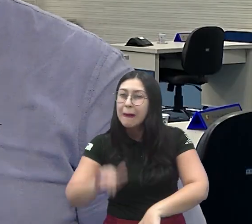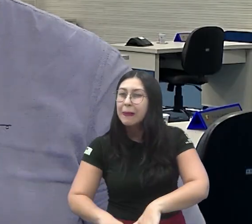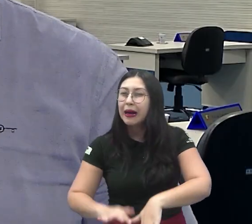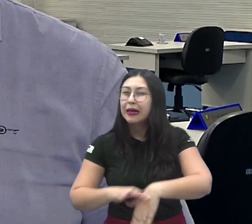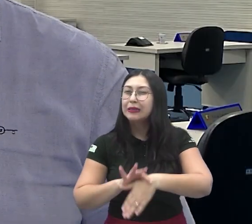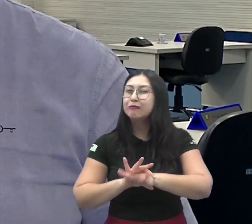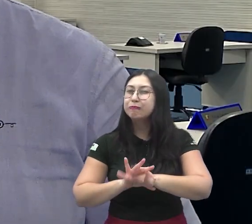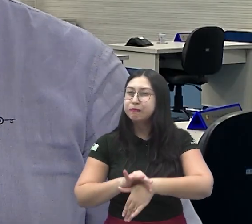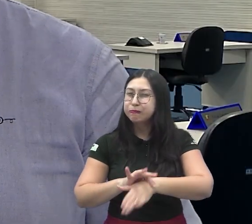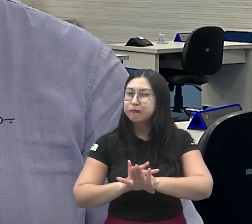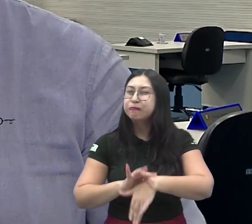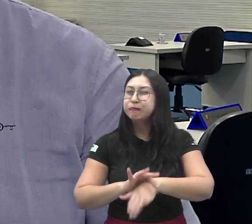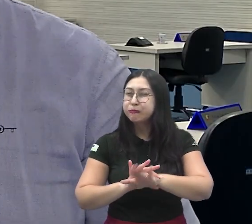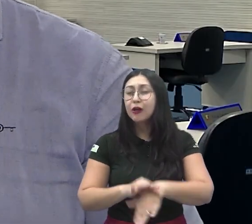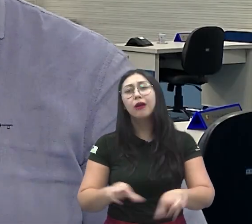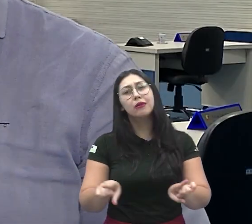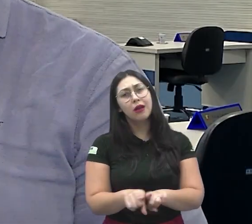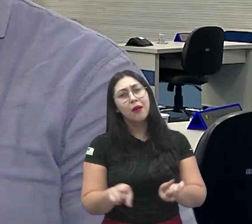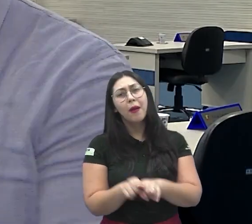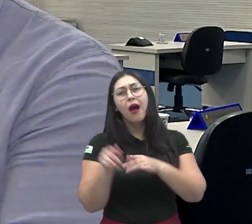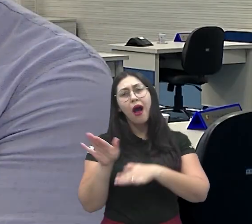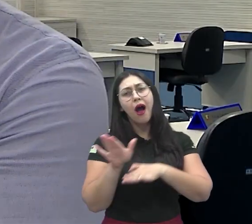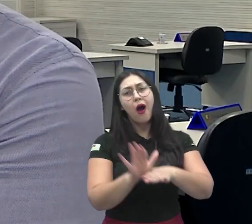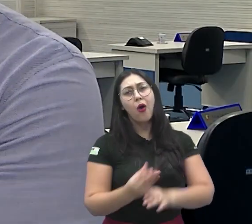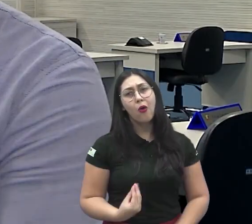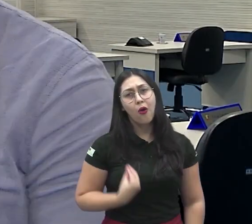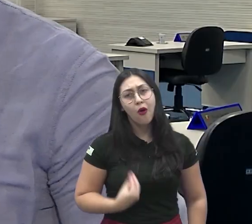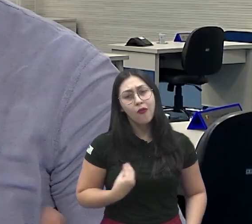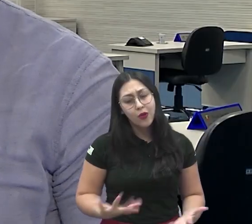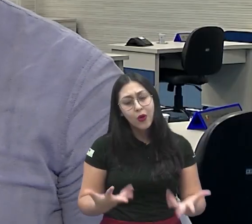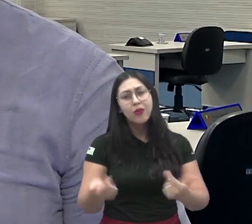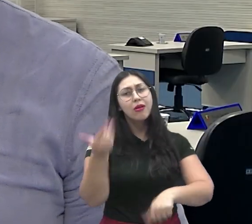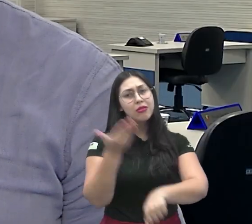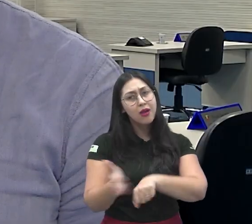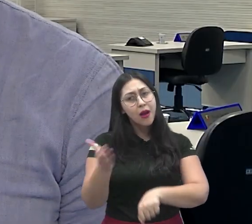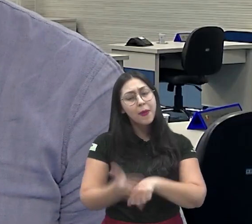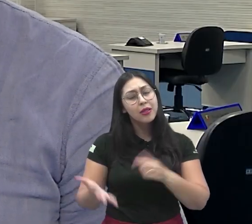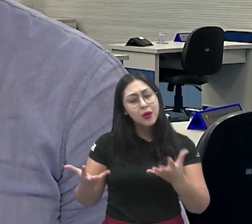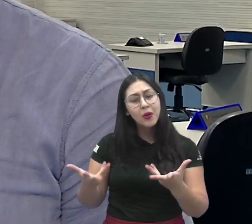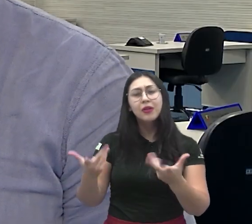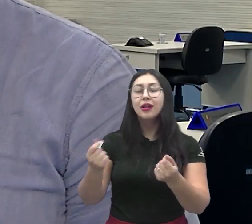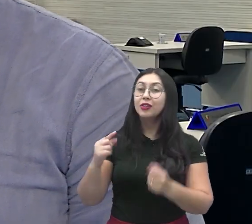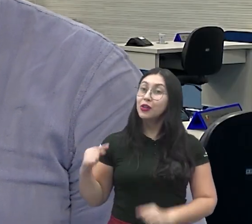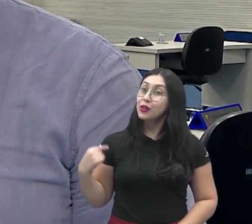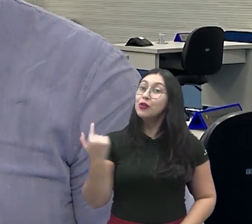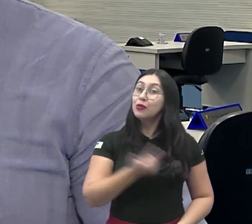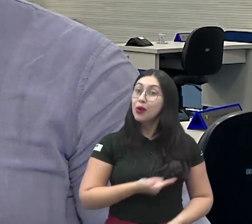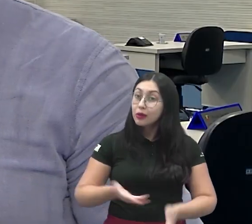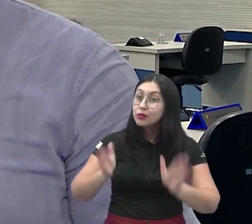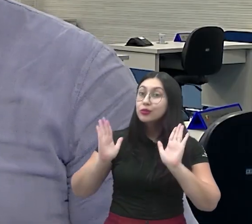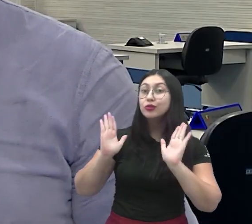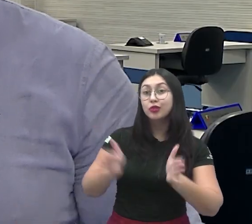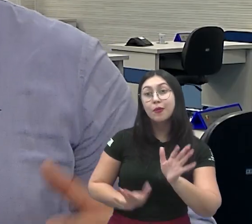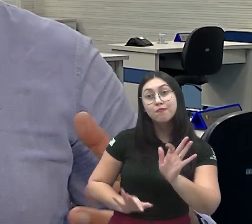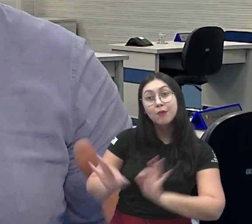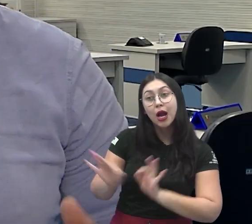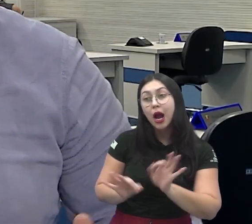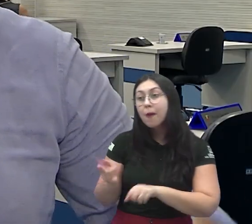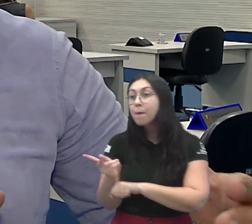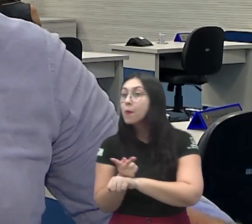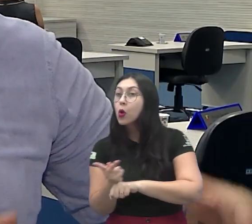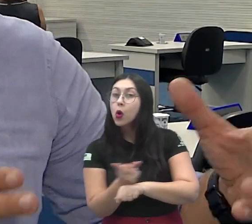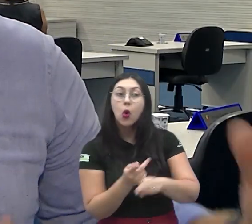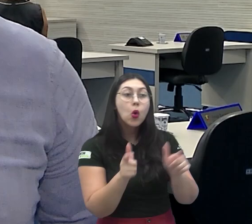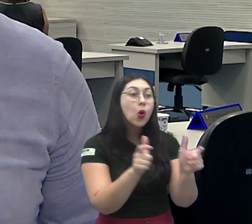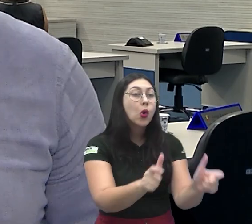de impacto, né, de articulações, melhoria também na saúde, na qualidade do treinamento de cada um. E a gente já vem